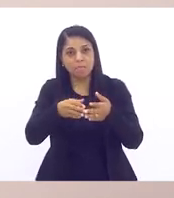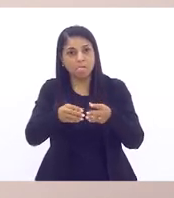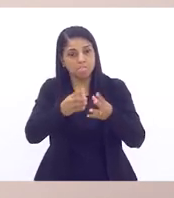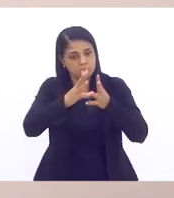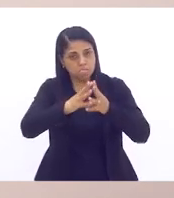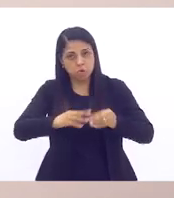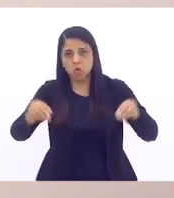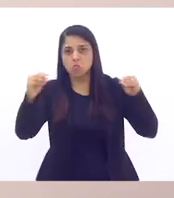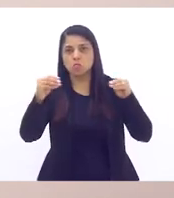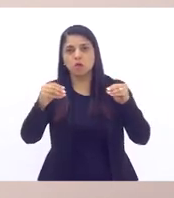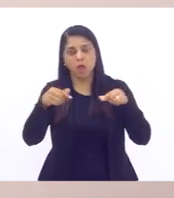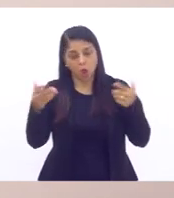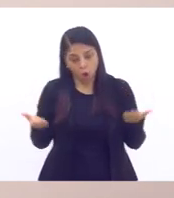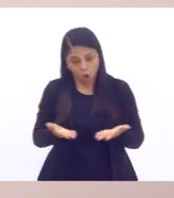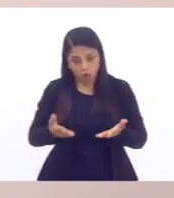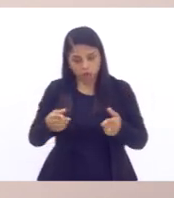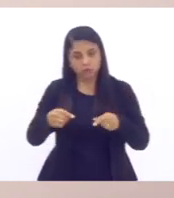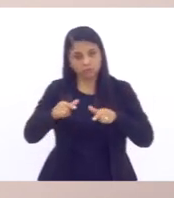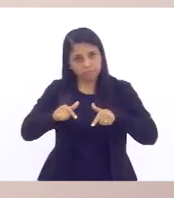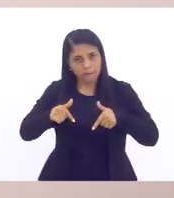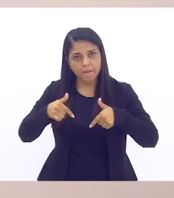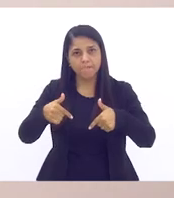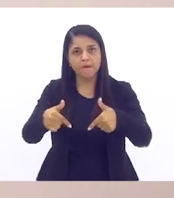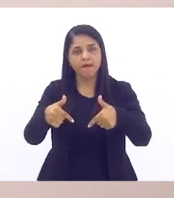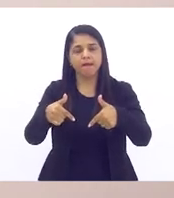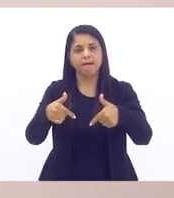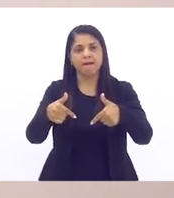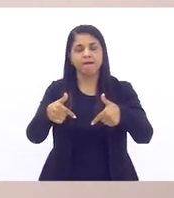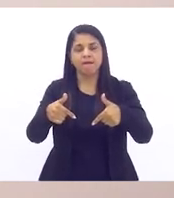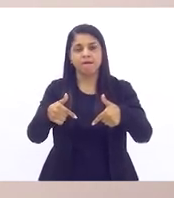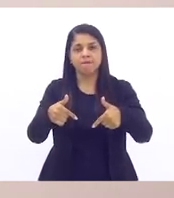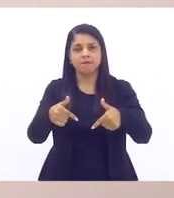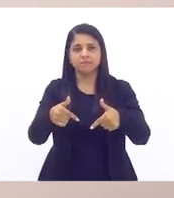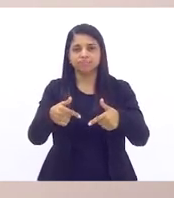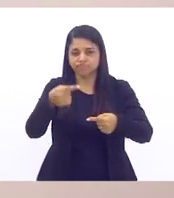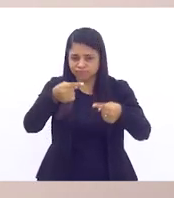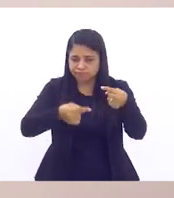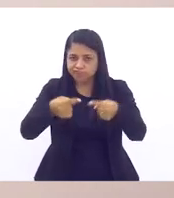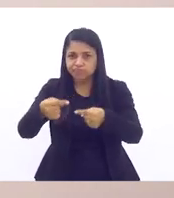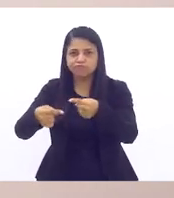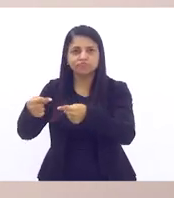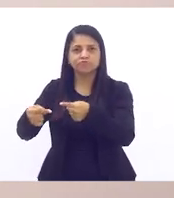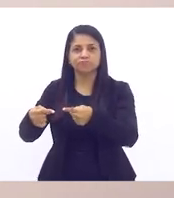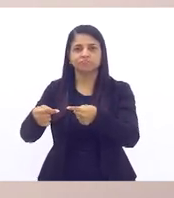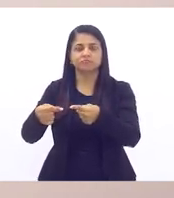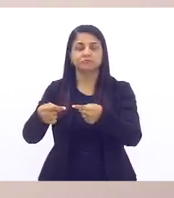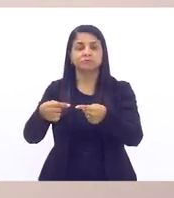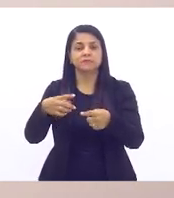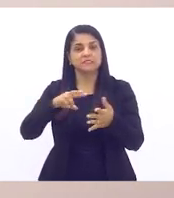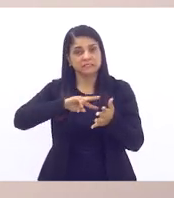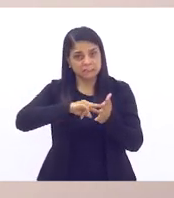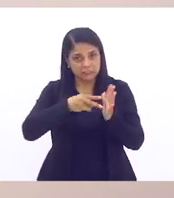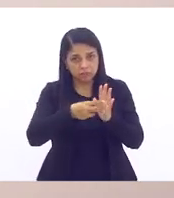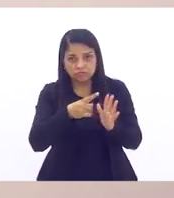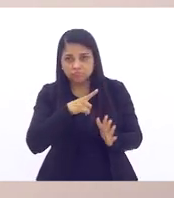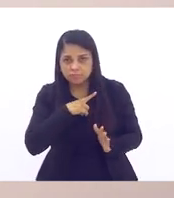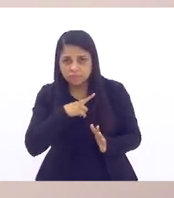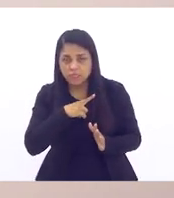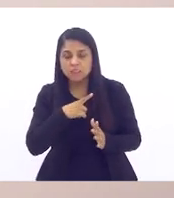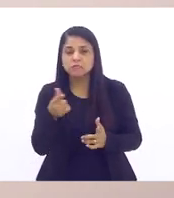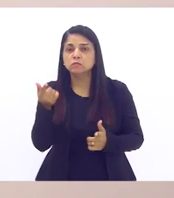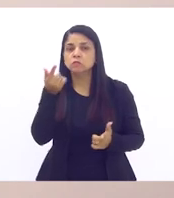enfrentar isso para colocar isso na mesa colocar luz essa discussão ela só vai ter sentido se a gente de fato